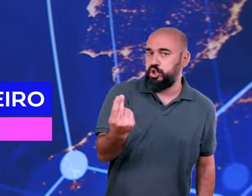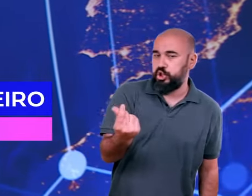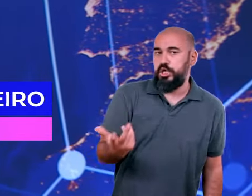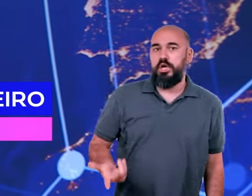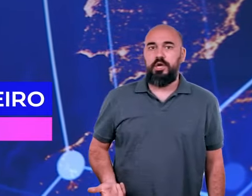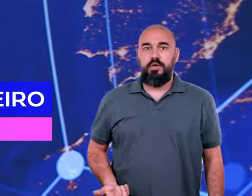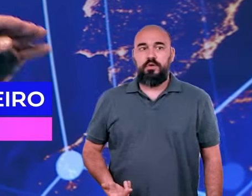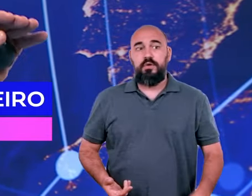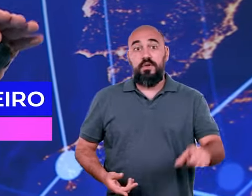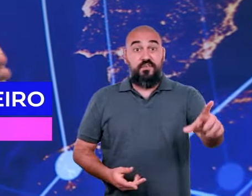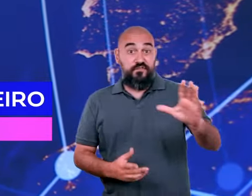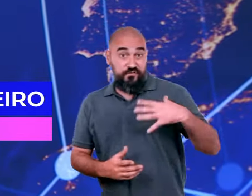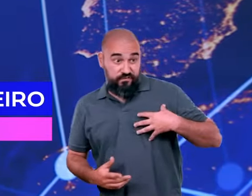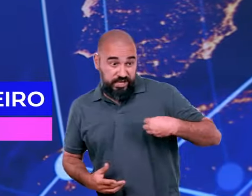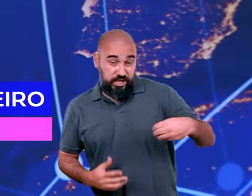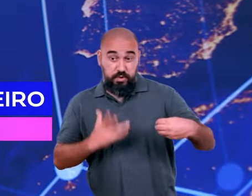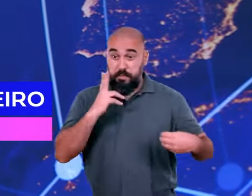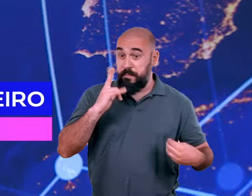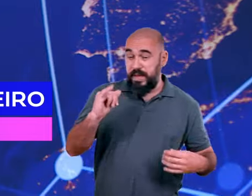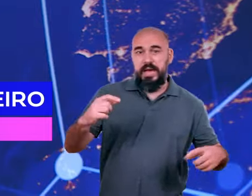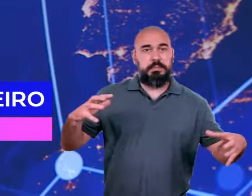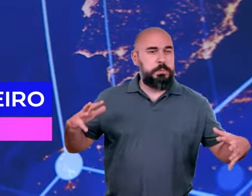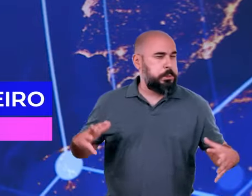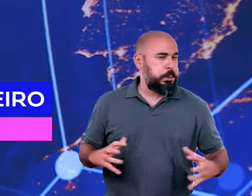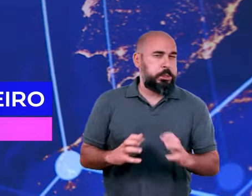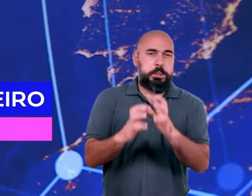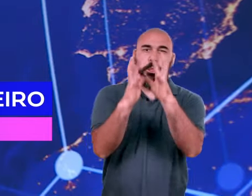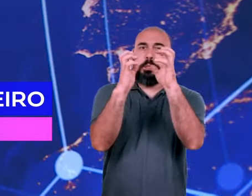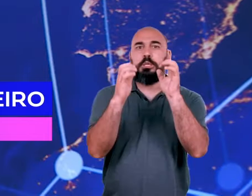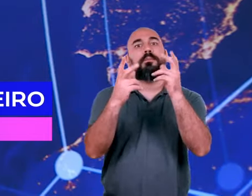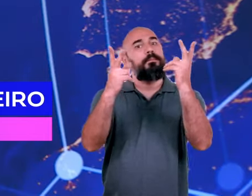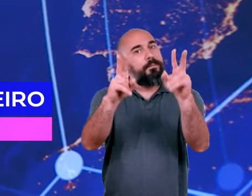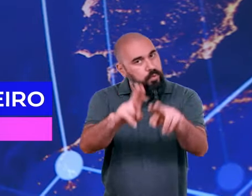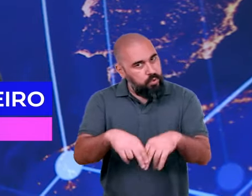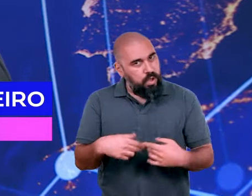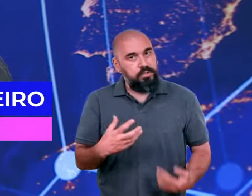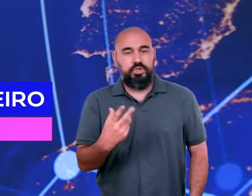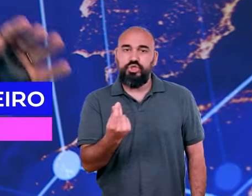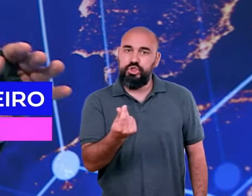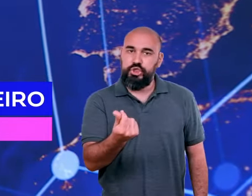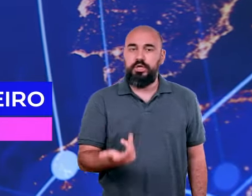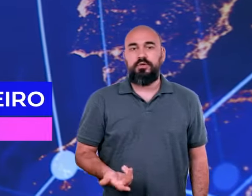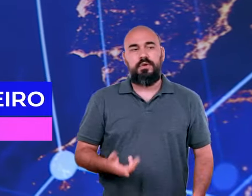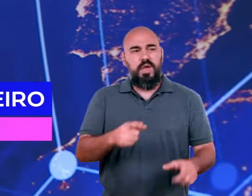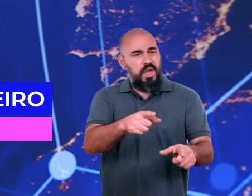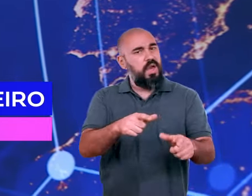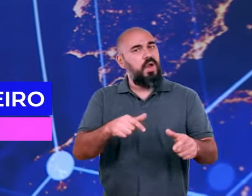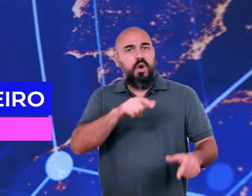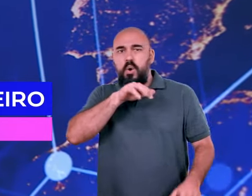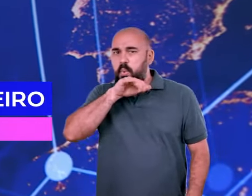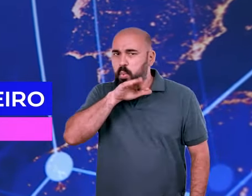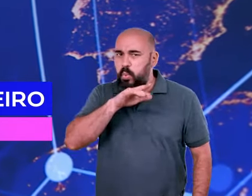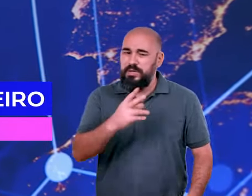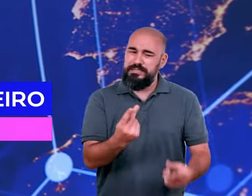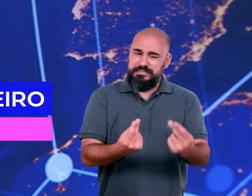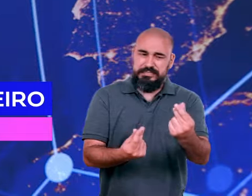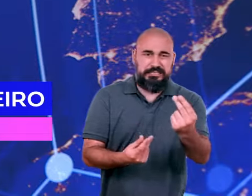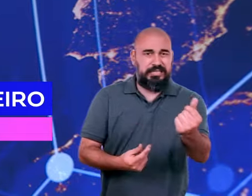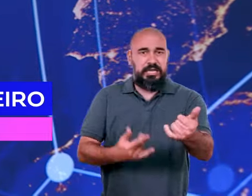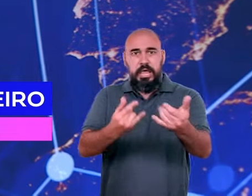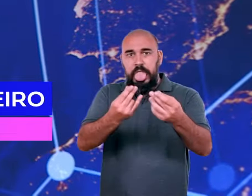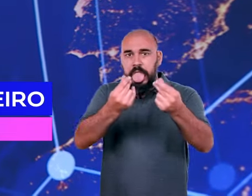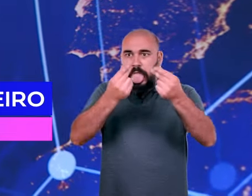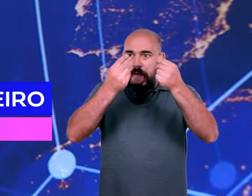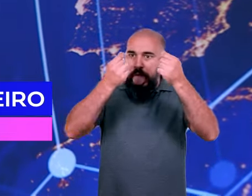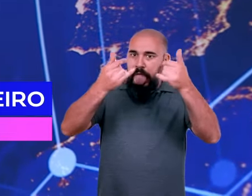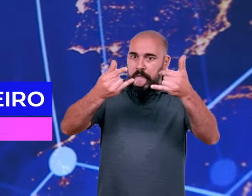pais rompem laços por causa de dinheiro. É uma enorme tragédia quando o dinheiro passa a